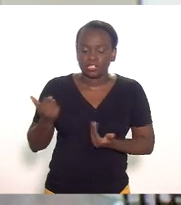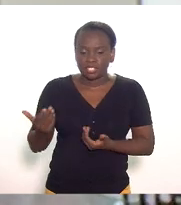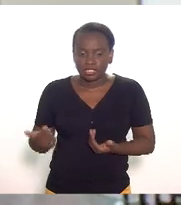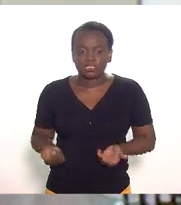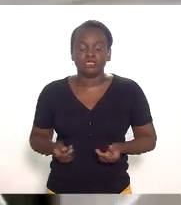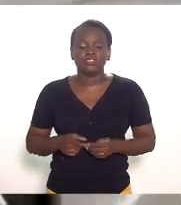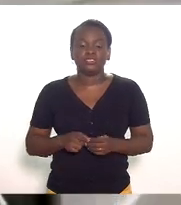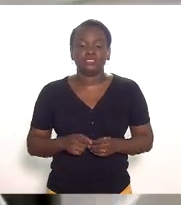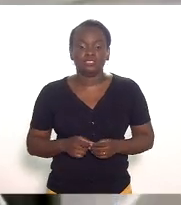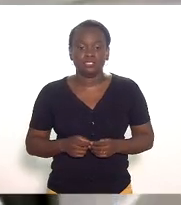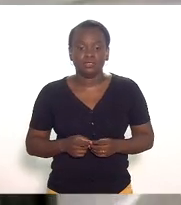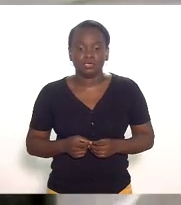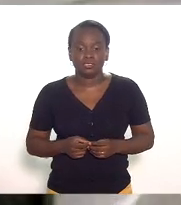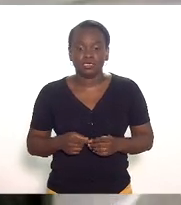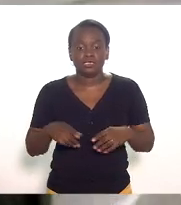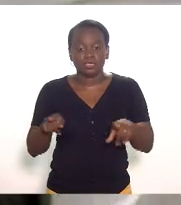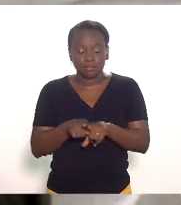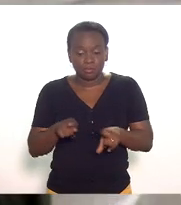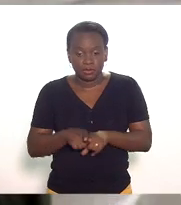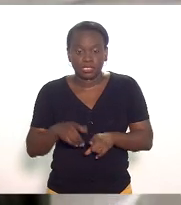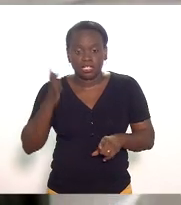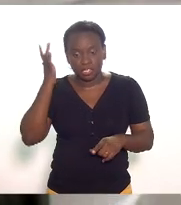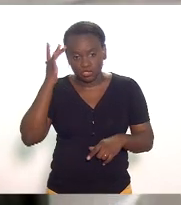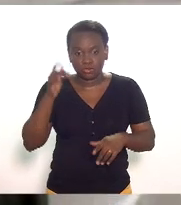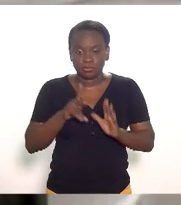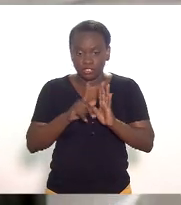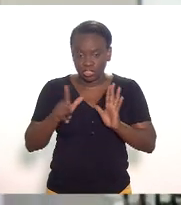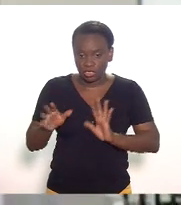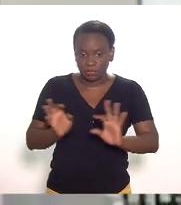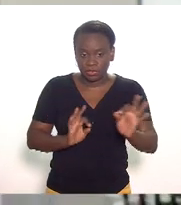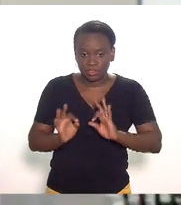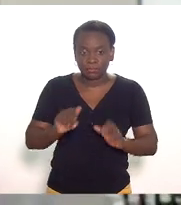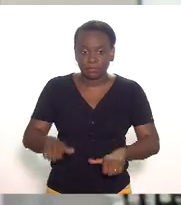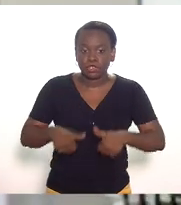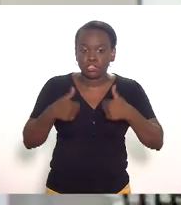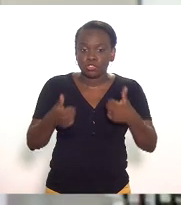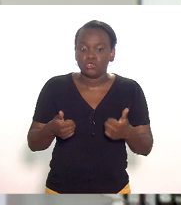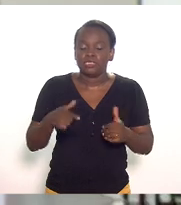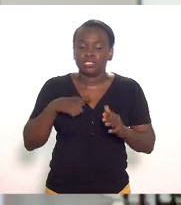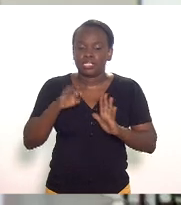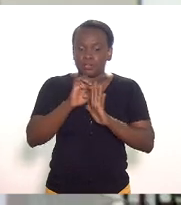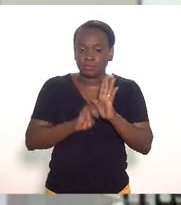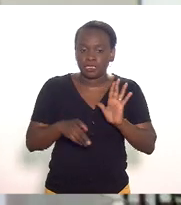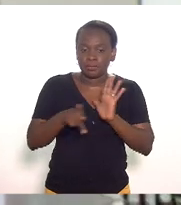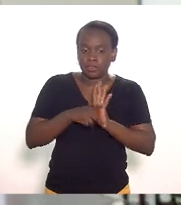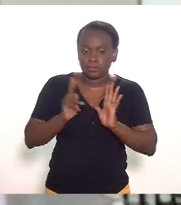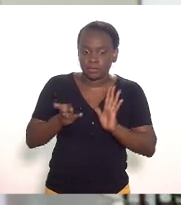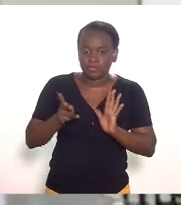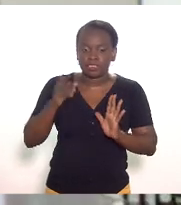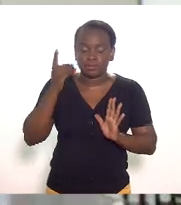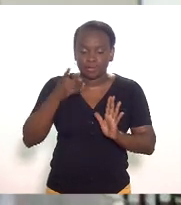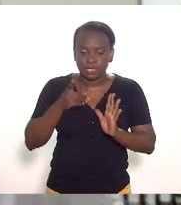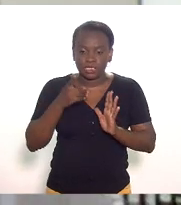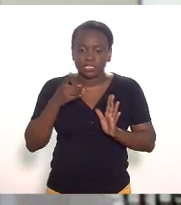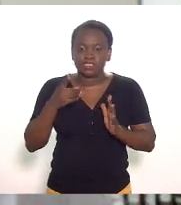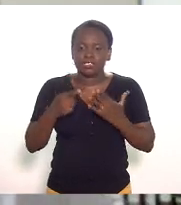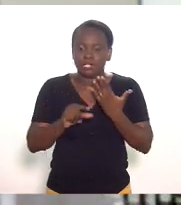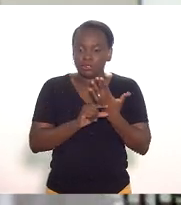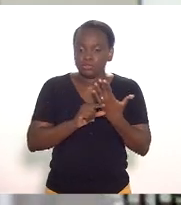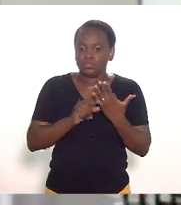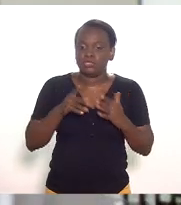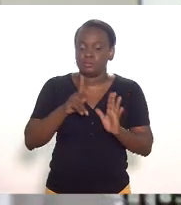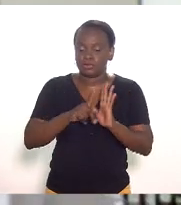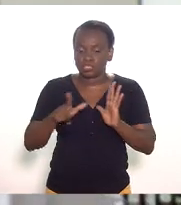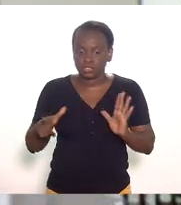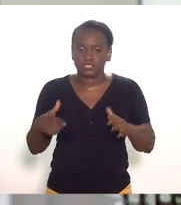adolescente. Acho que a tramitação do projeto o aperfeiçoou, inclusive com emendas da própria deputada, autora do projeto.